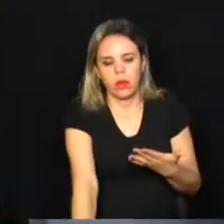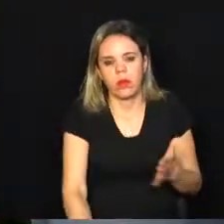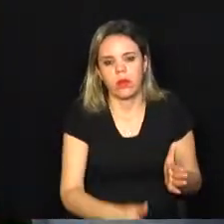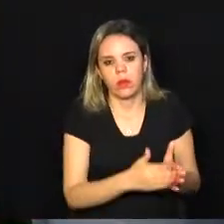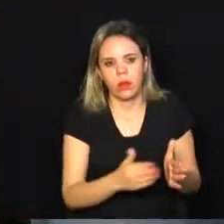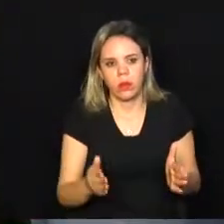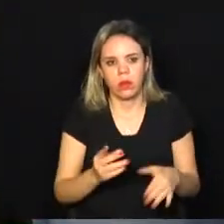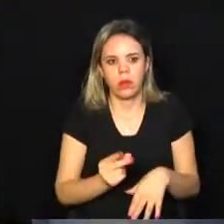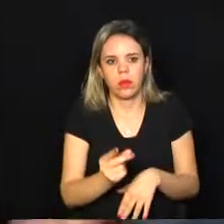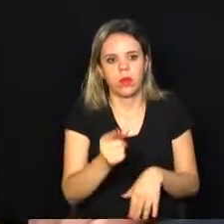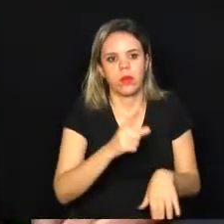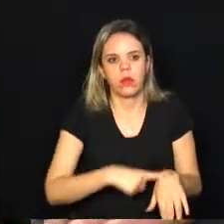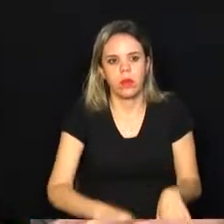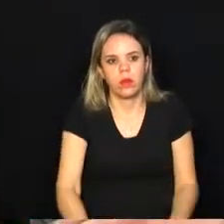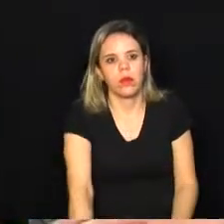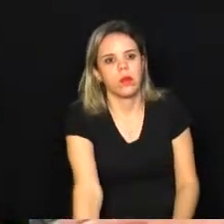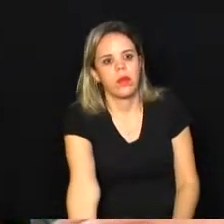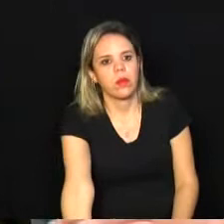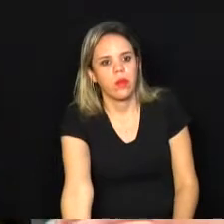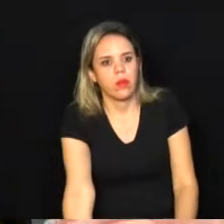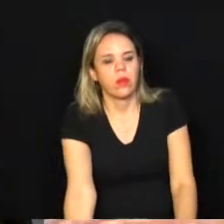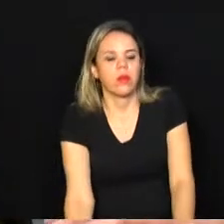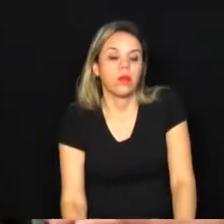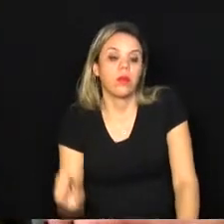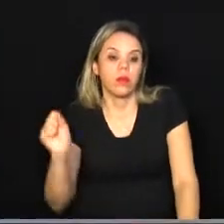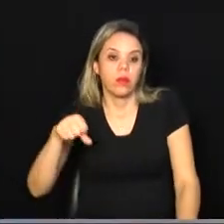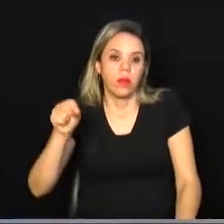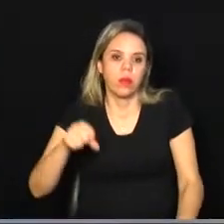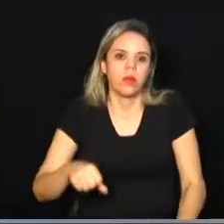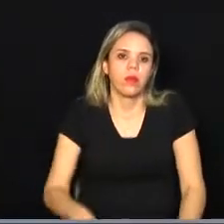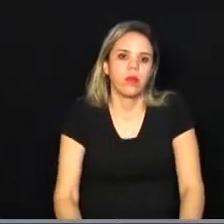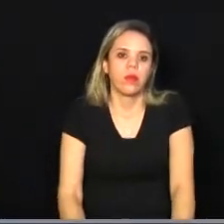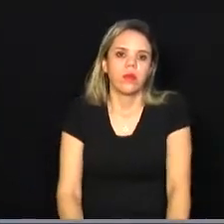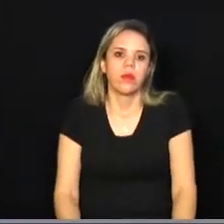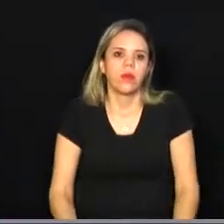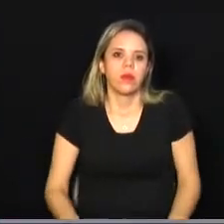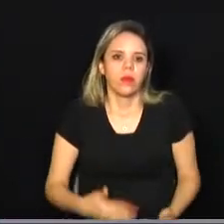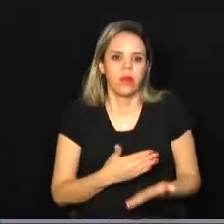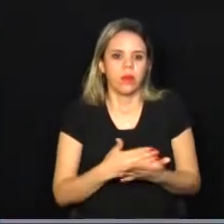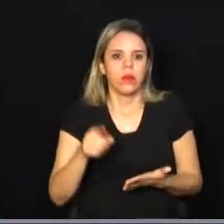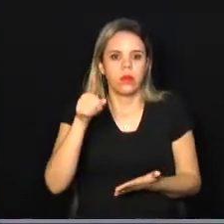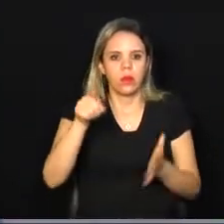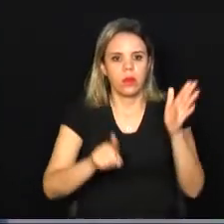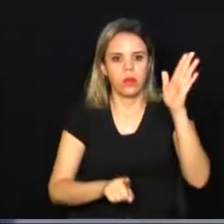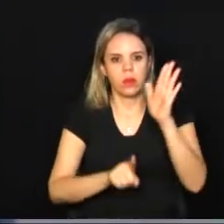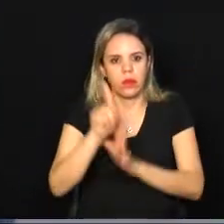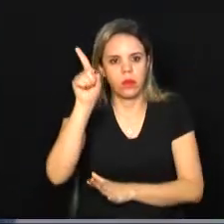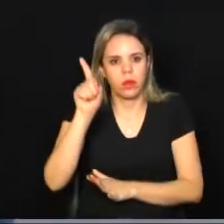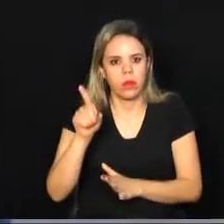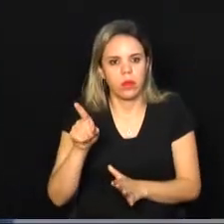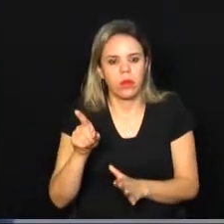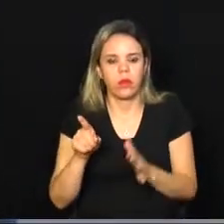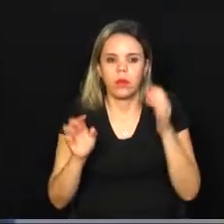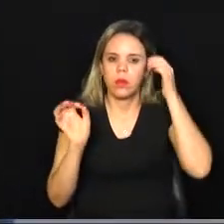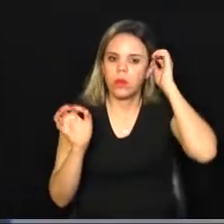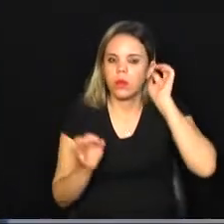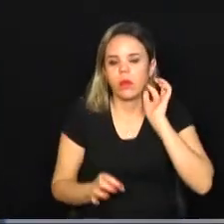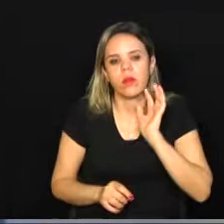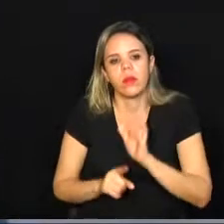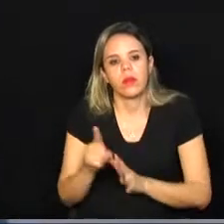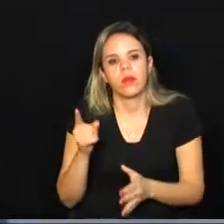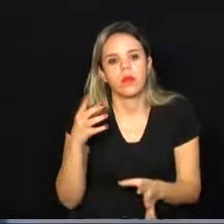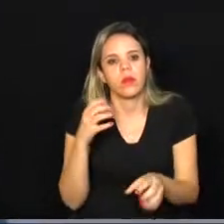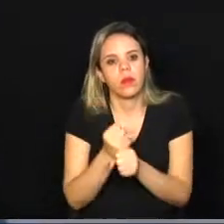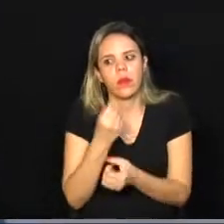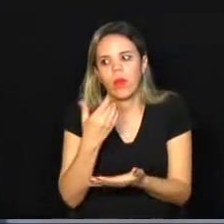médio e longo prazo? Sim, Gabriel. Então, começando a tua primeira pergunta, assim, sinceramente, eu perdi as